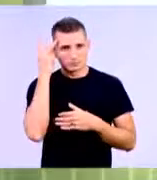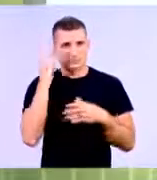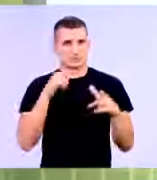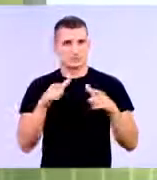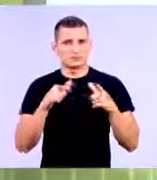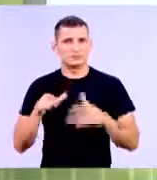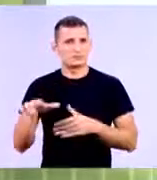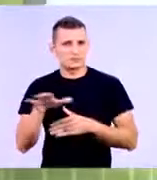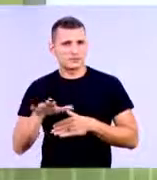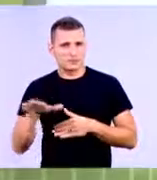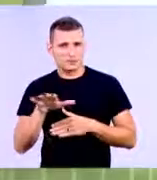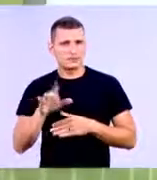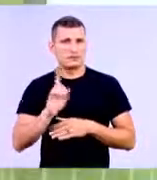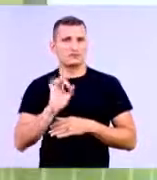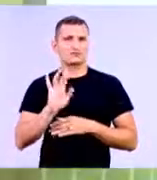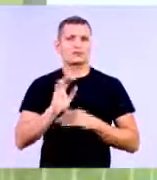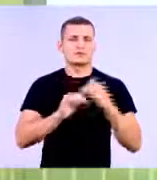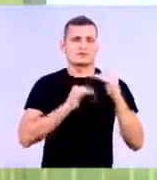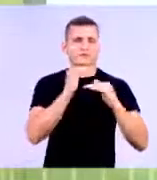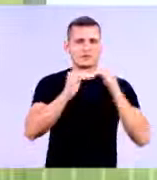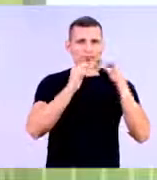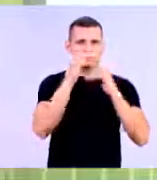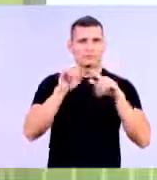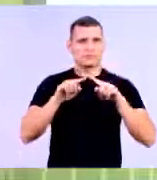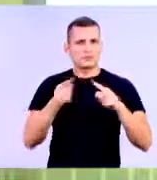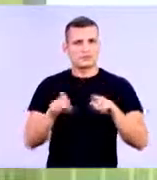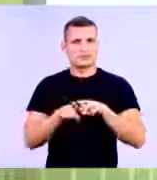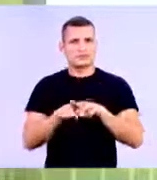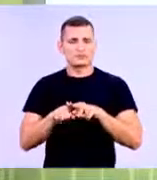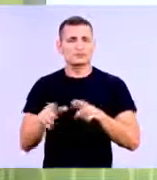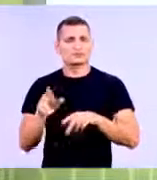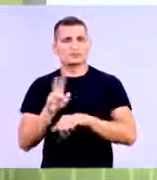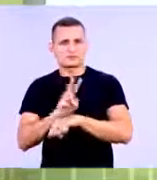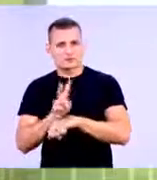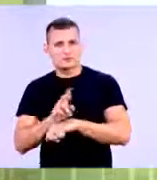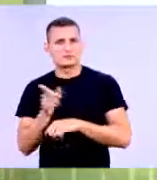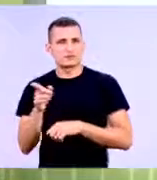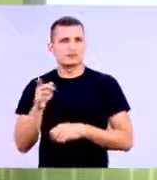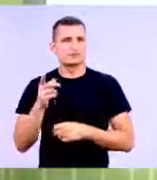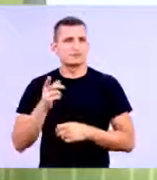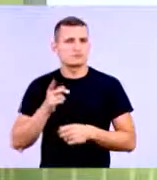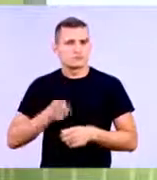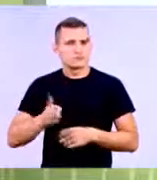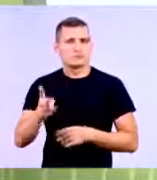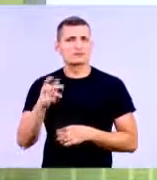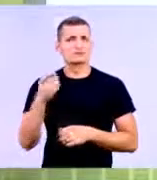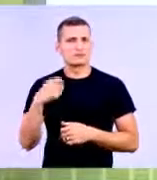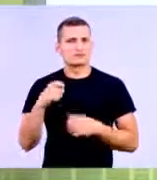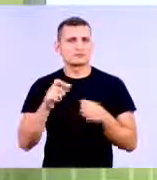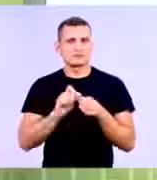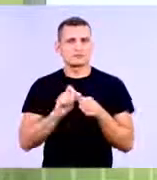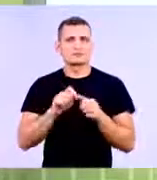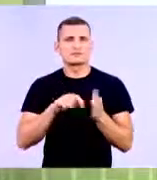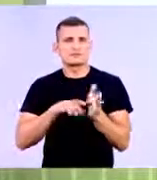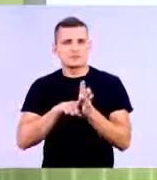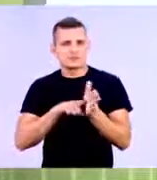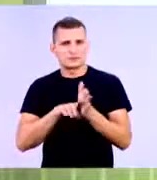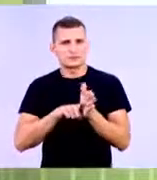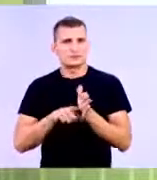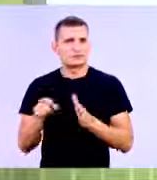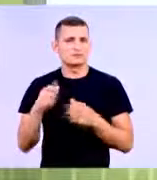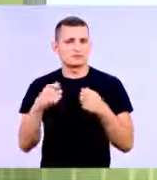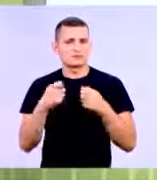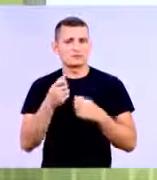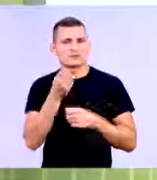área, não só de desenvolvimento, mas na questão de segurança, diariamente ele tem que fazer pesquisas. Ele, antes de tudo, ele tem que ser um